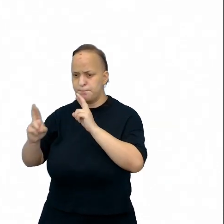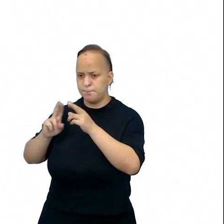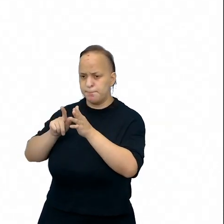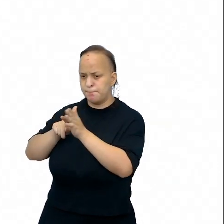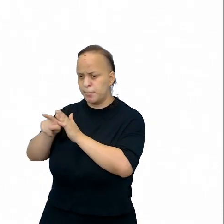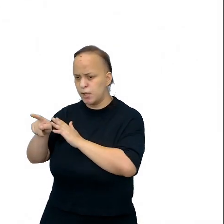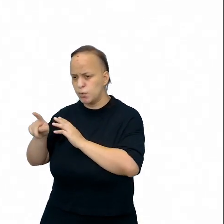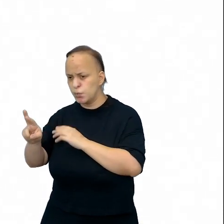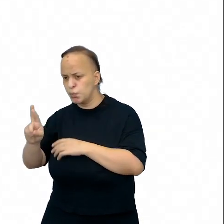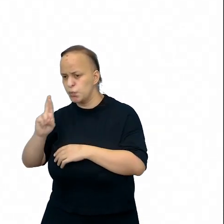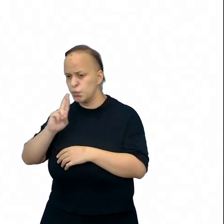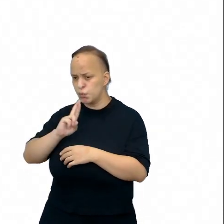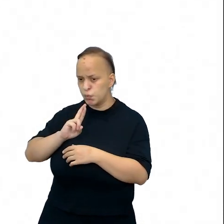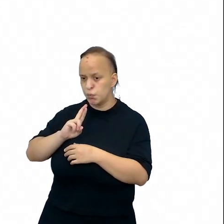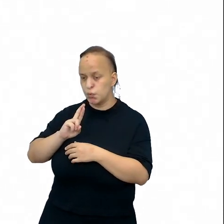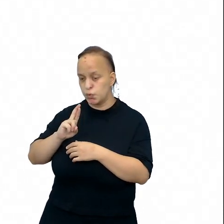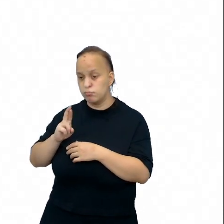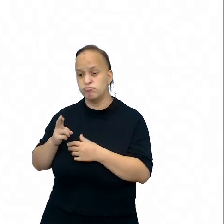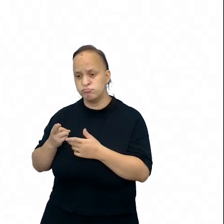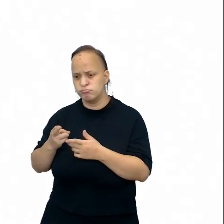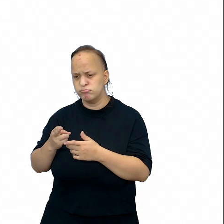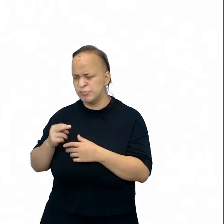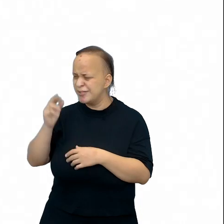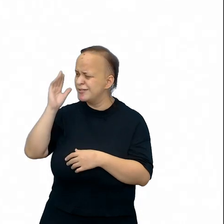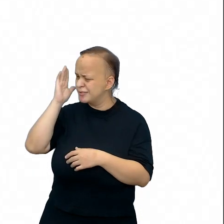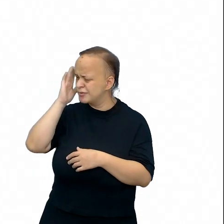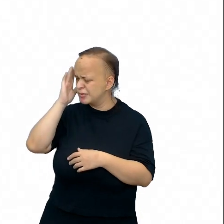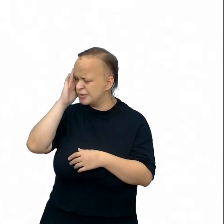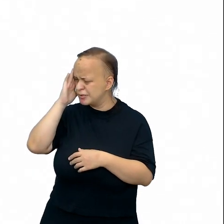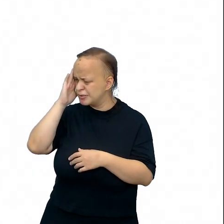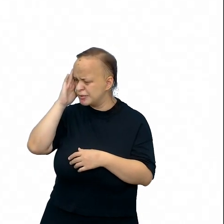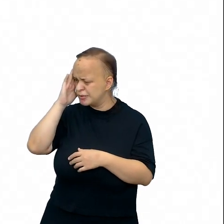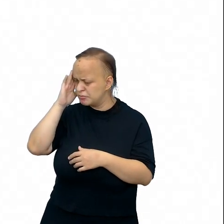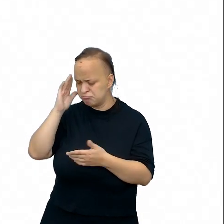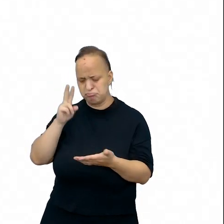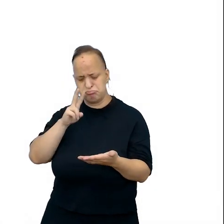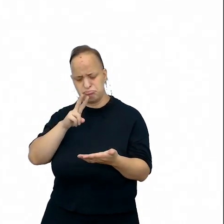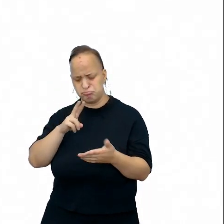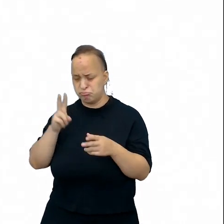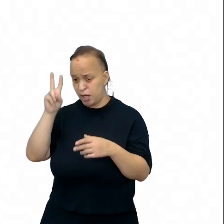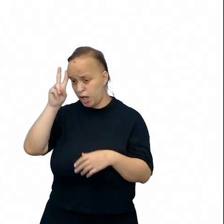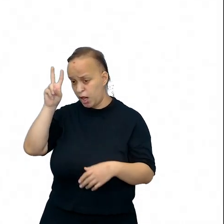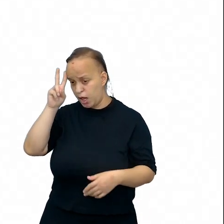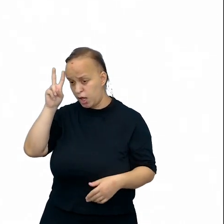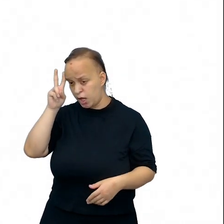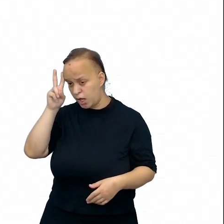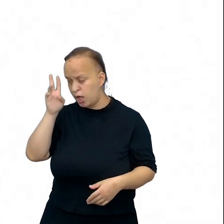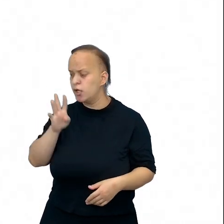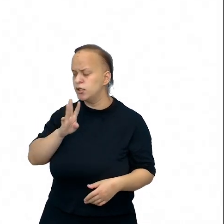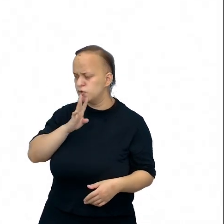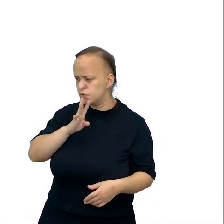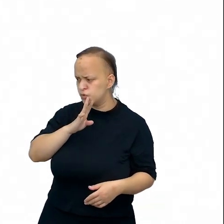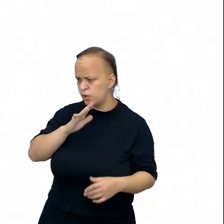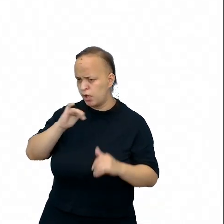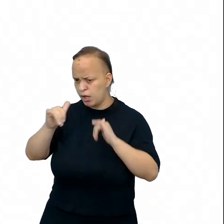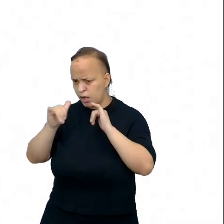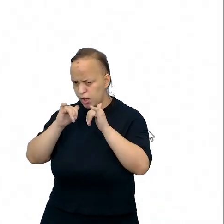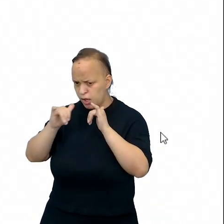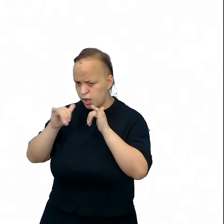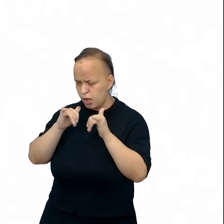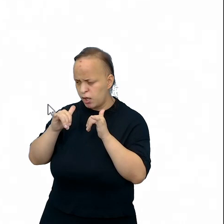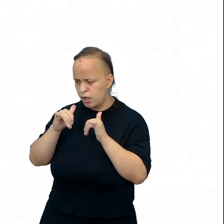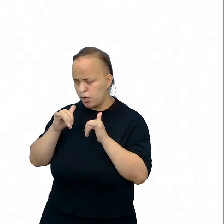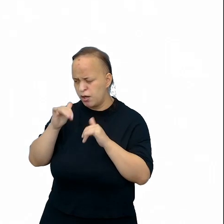as respostas, né, se ele já conheciam essa história, se ele se identificou com a história da lenda, se existe alguma